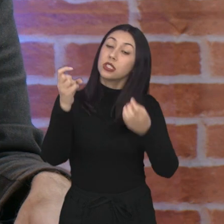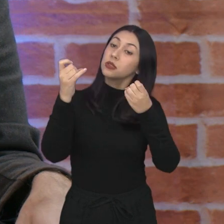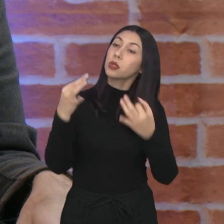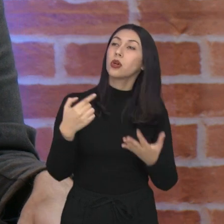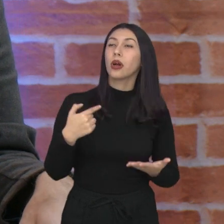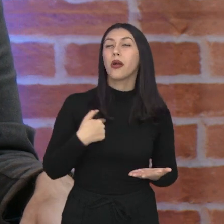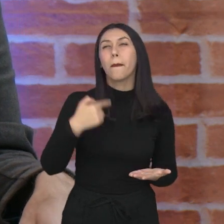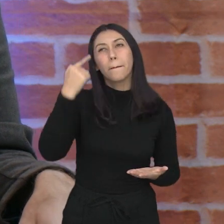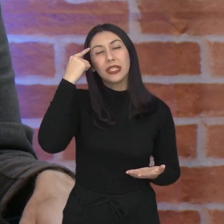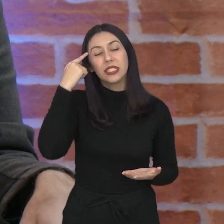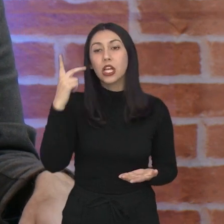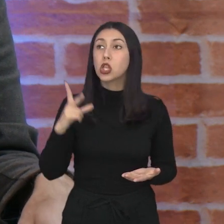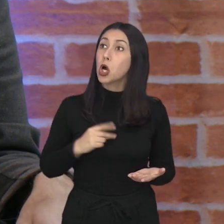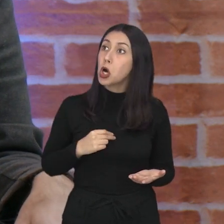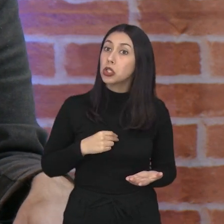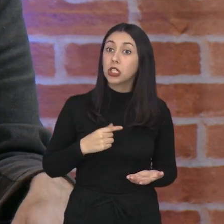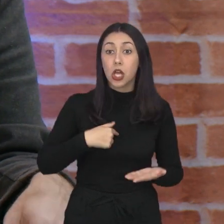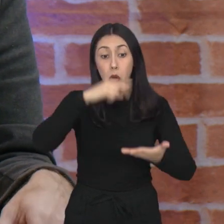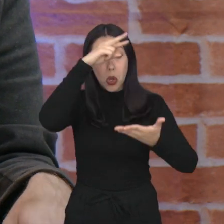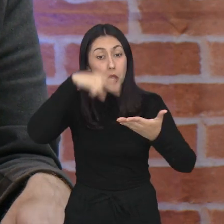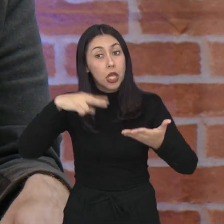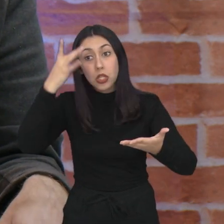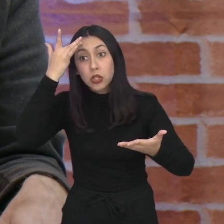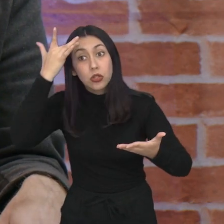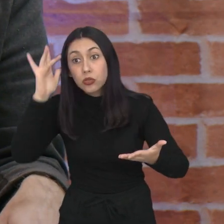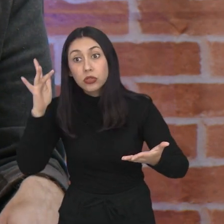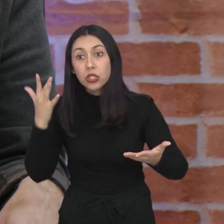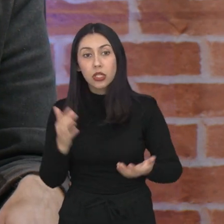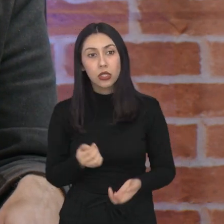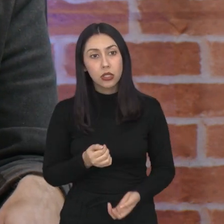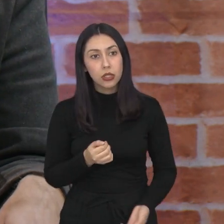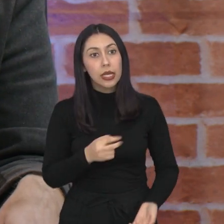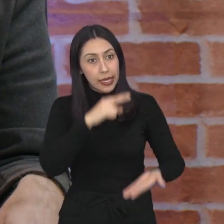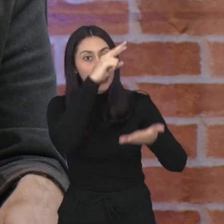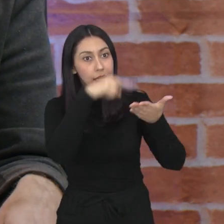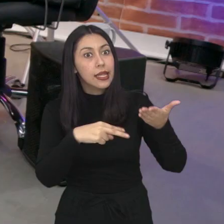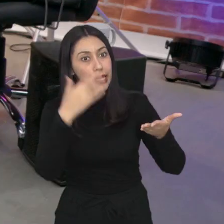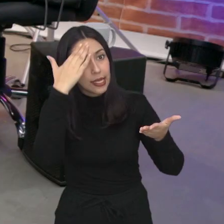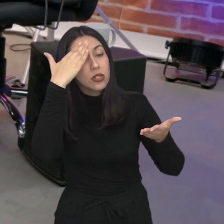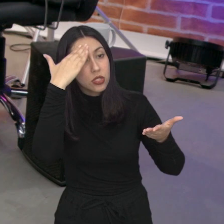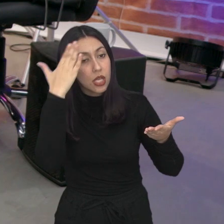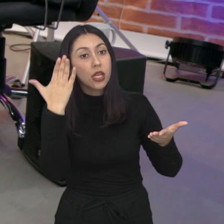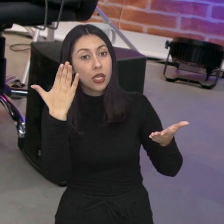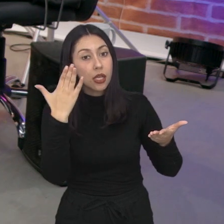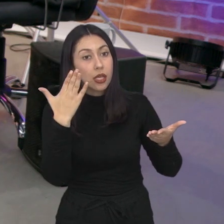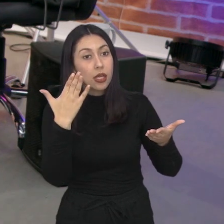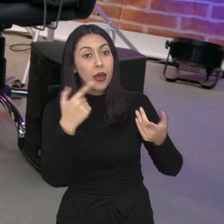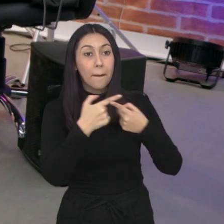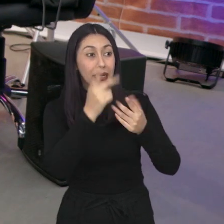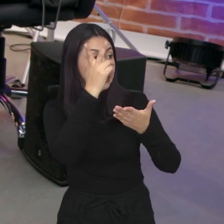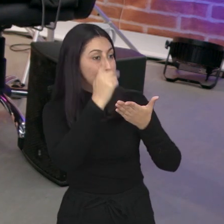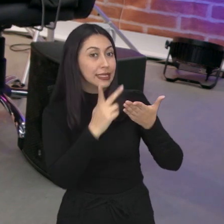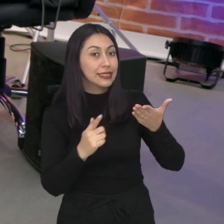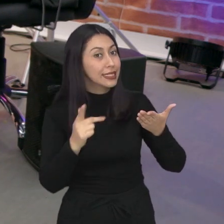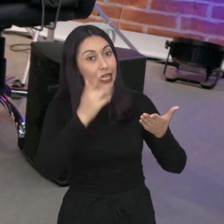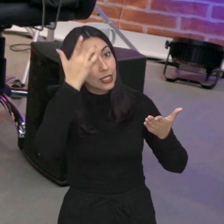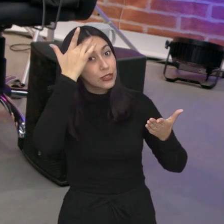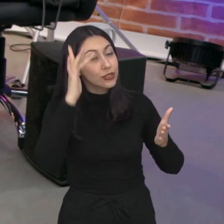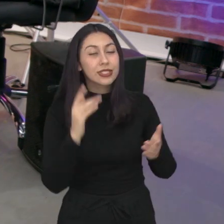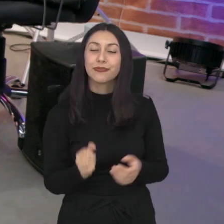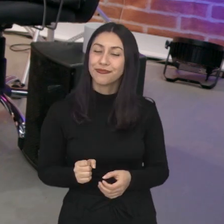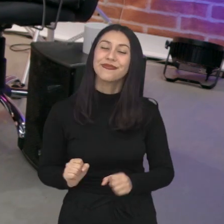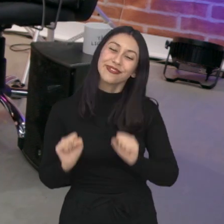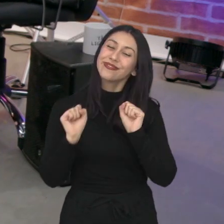falar, é isso que eu queria saber, eu achei que você fosse falar, eu não sou alfabetizado, eu queria... Não, alfabetizado eu sou. Alfabetizado eu sou péssimo no